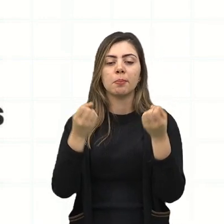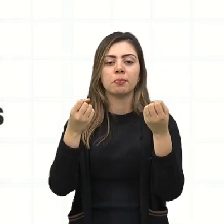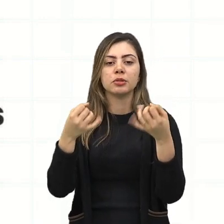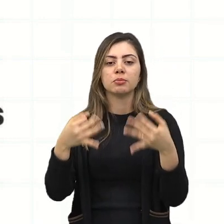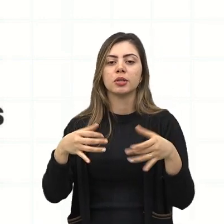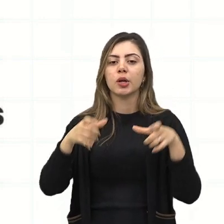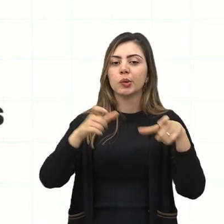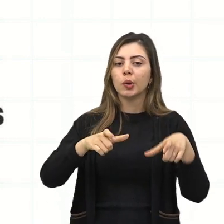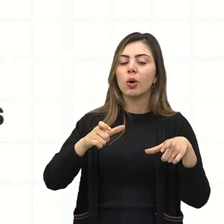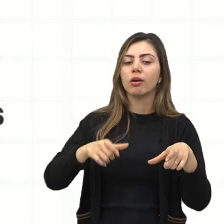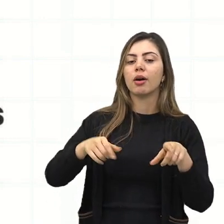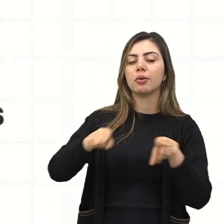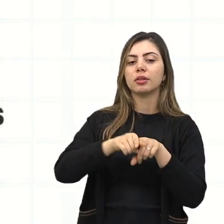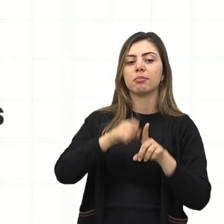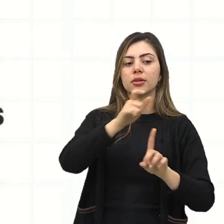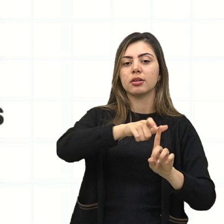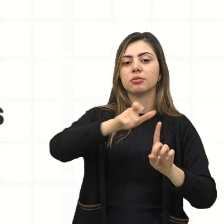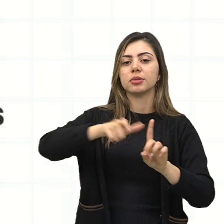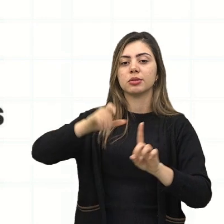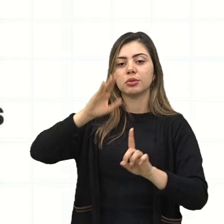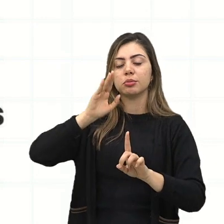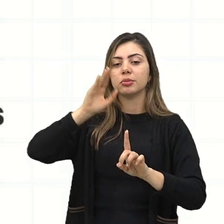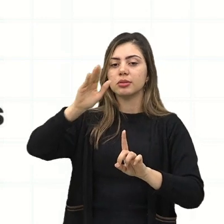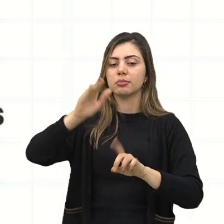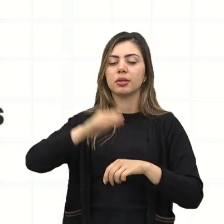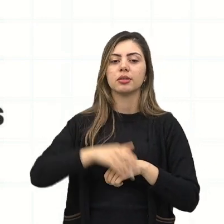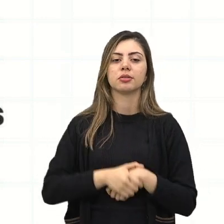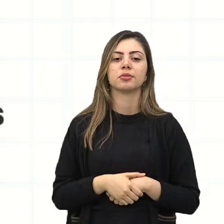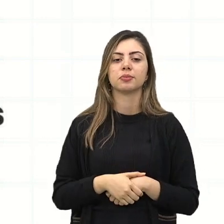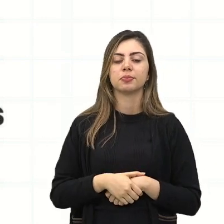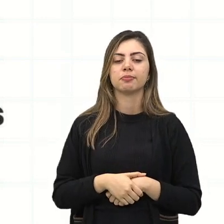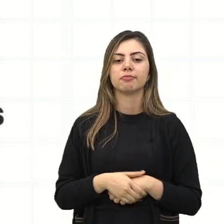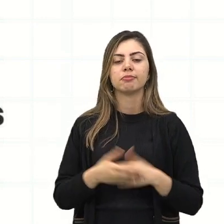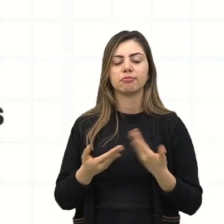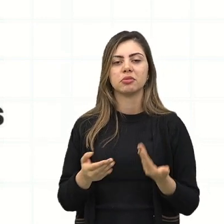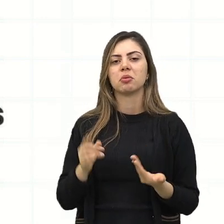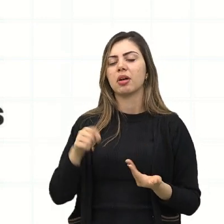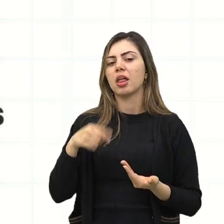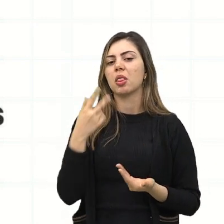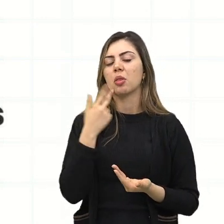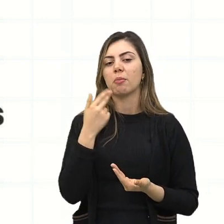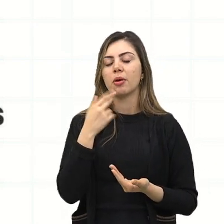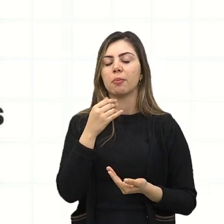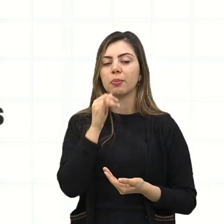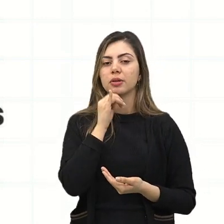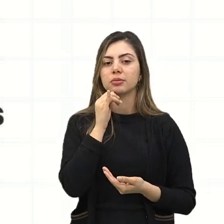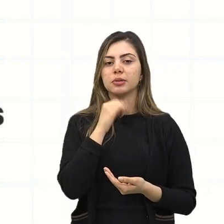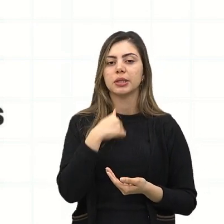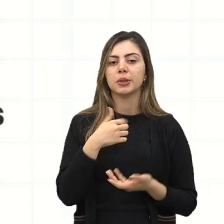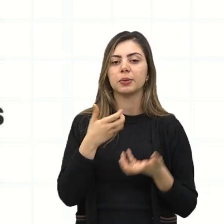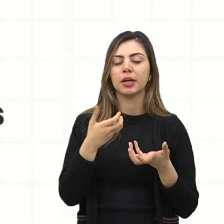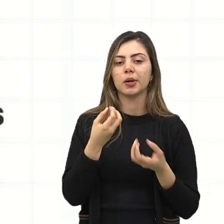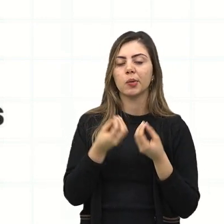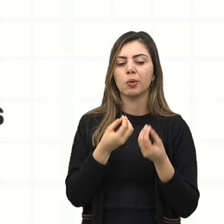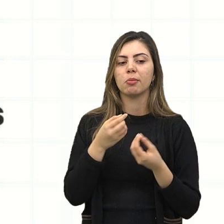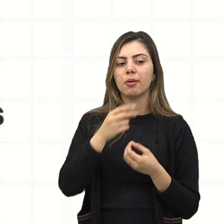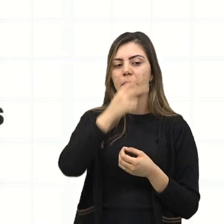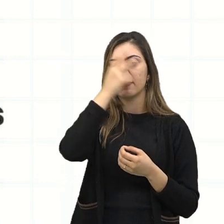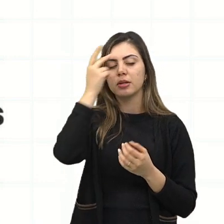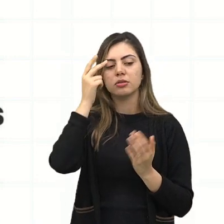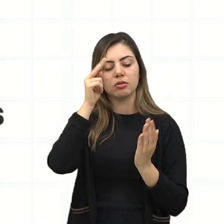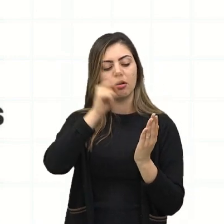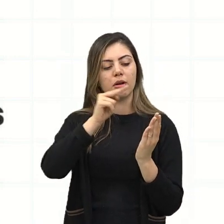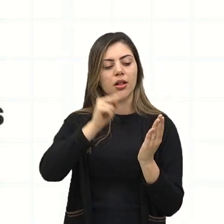os personagens principais. Isso é bastante comum, né? Porque eu quero criar esse suspense e vou preparar o meu leitor. Então eu já